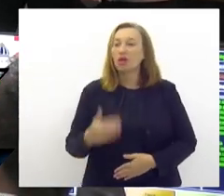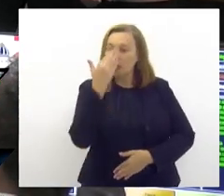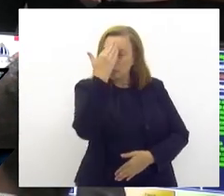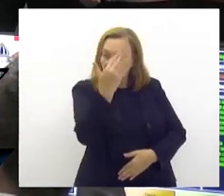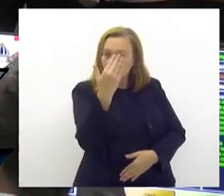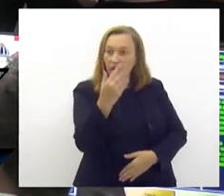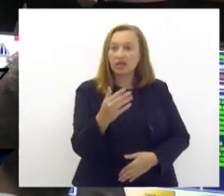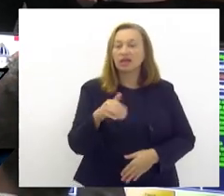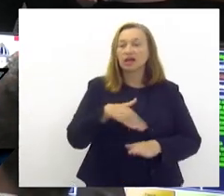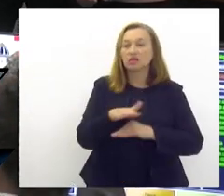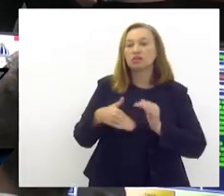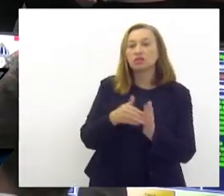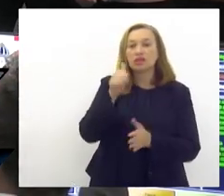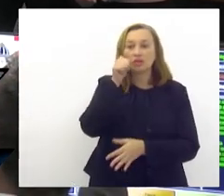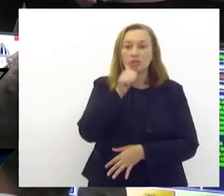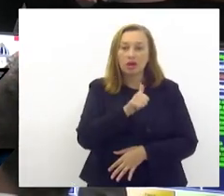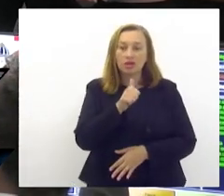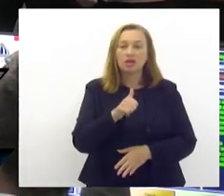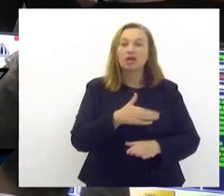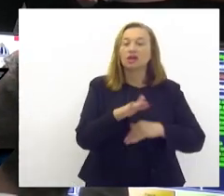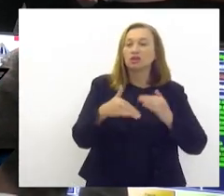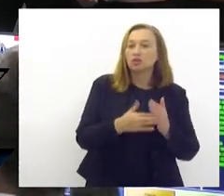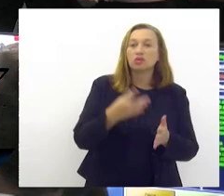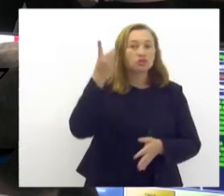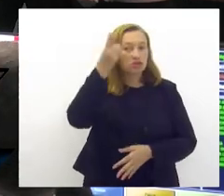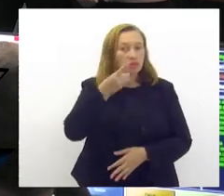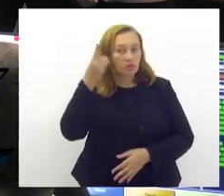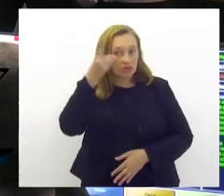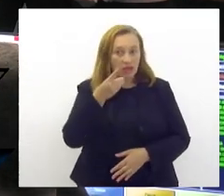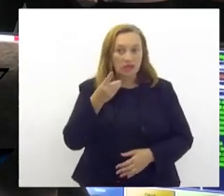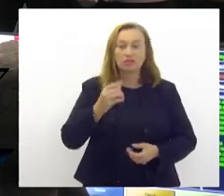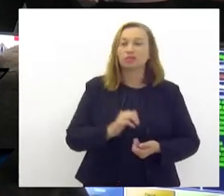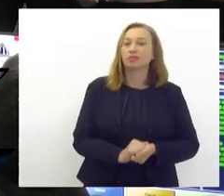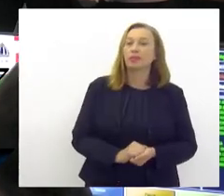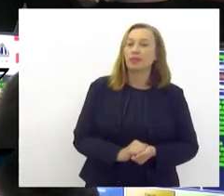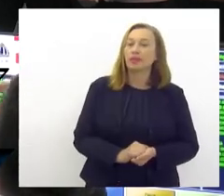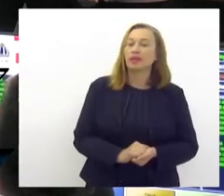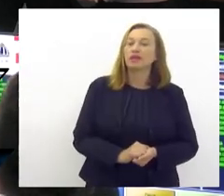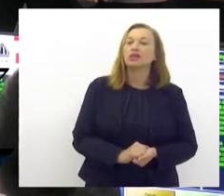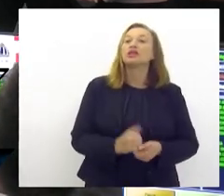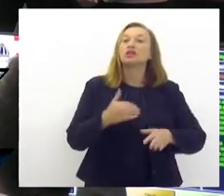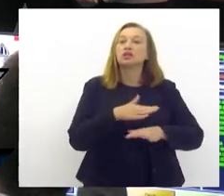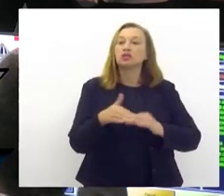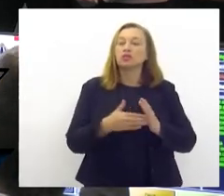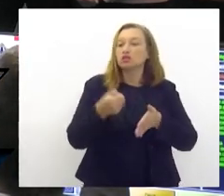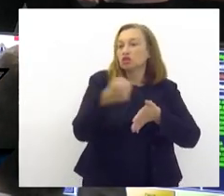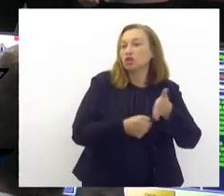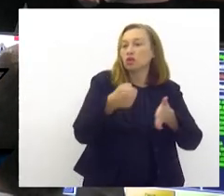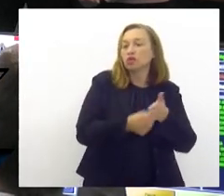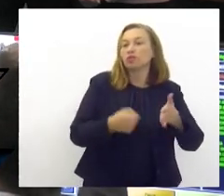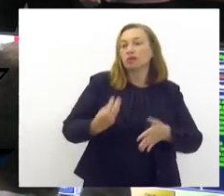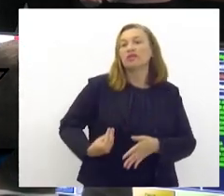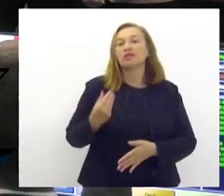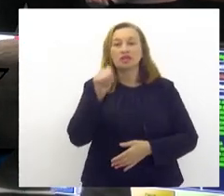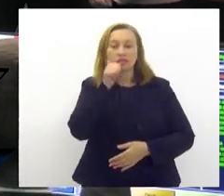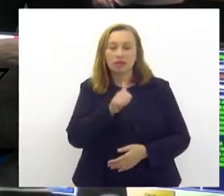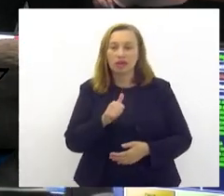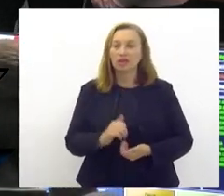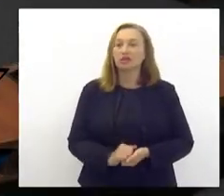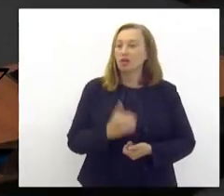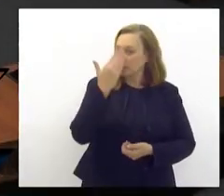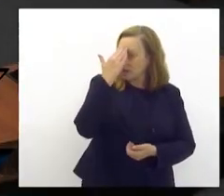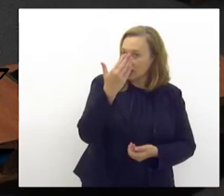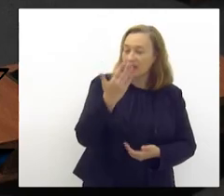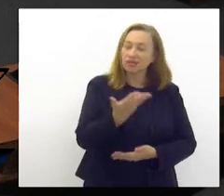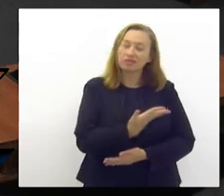obrigada a todas as mulheres, a todos os deputados e deputadas e aqueles e aquelas que lutam pela vida das nossas mulheres. Muito